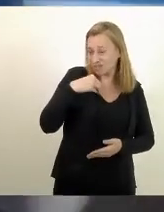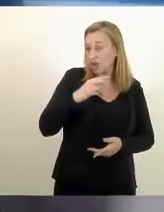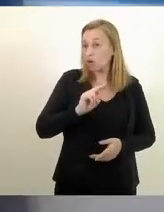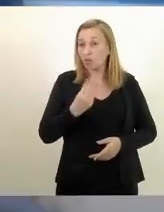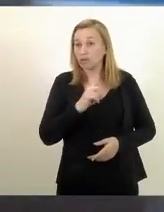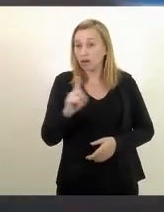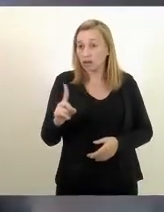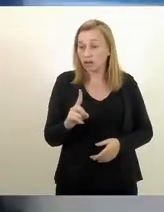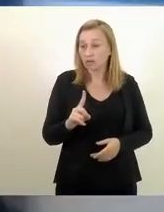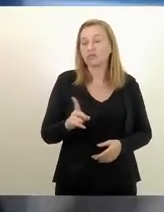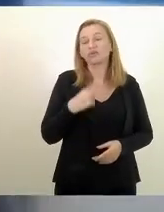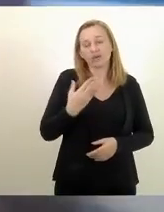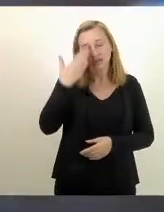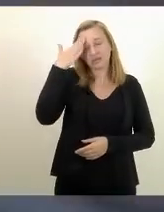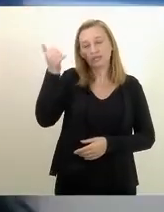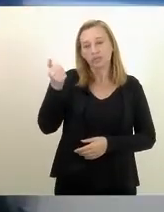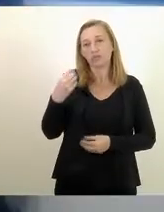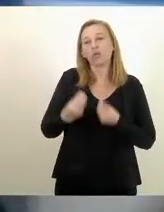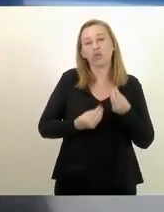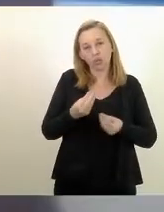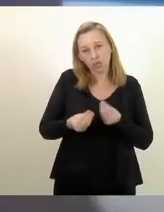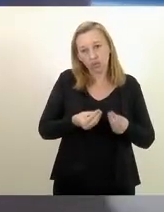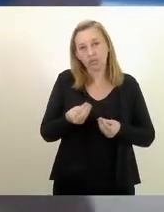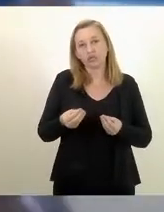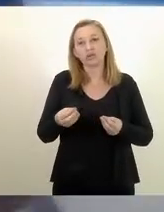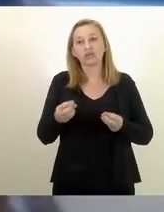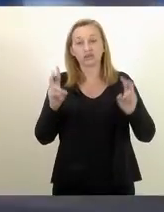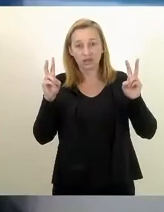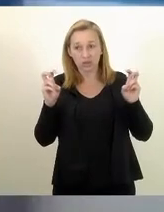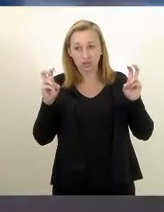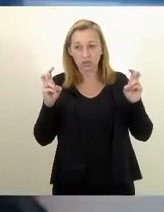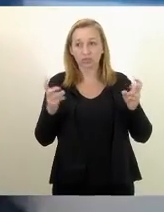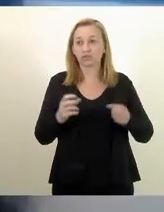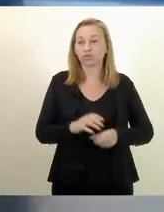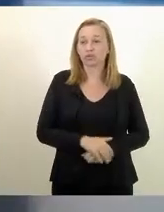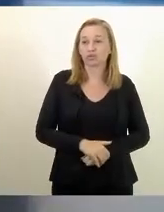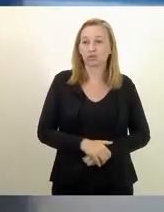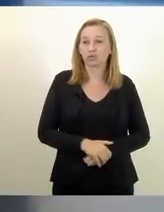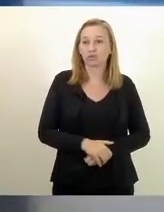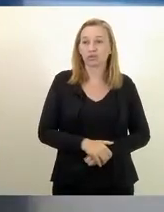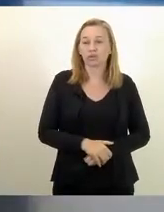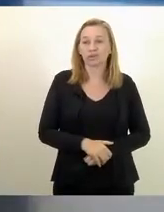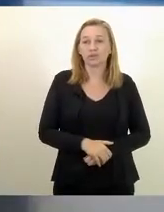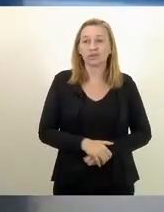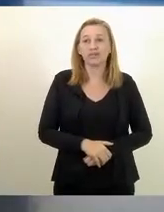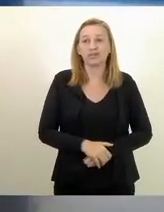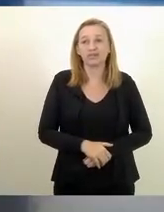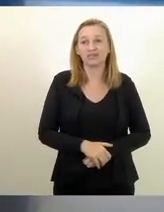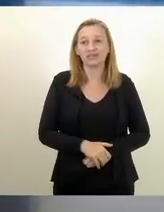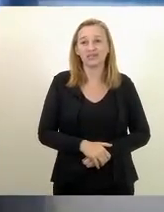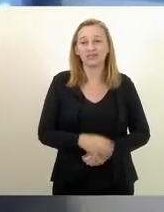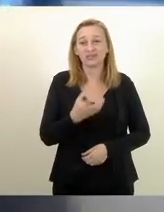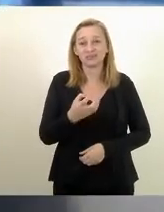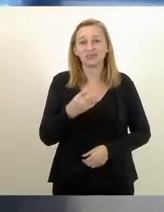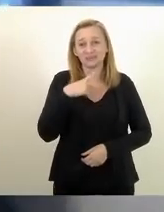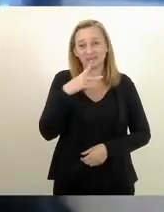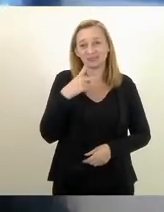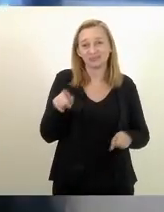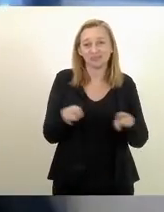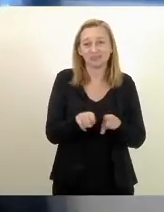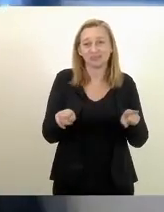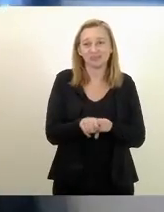arrependimento nós sabemos como essas questões são reiterativas eu quero dizer também